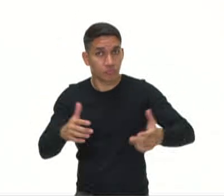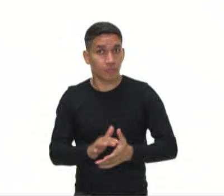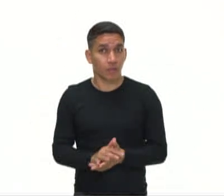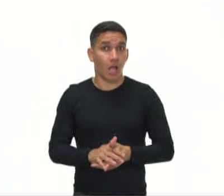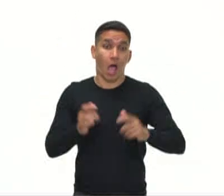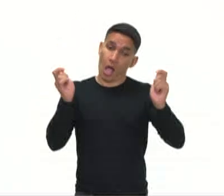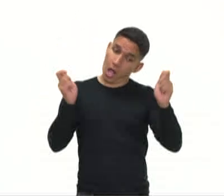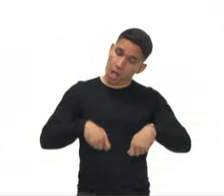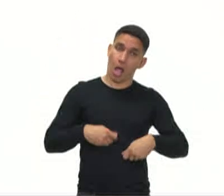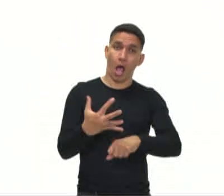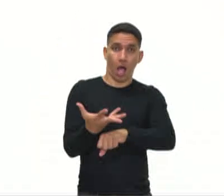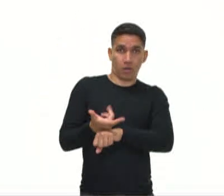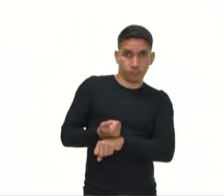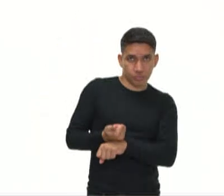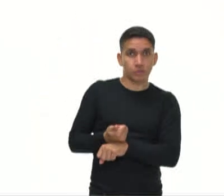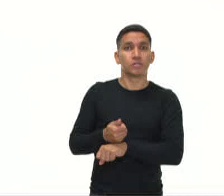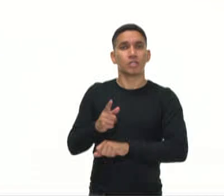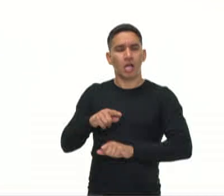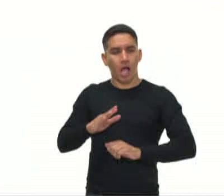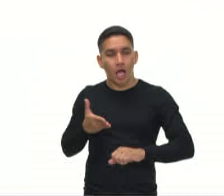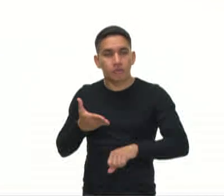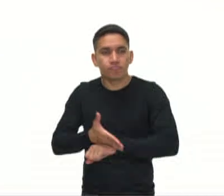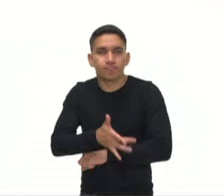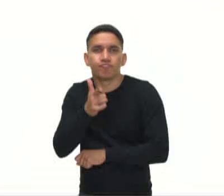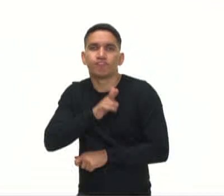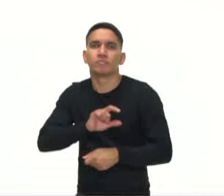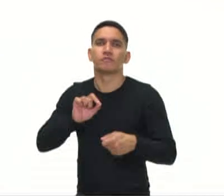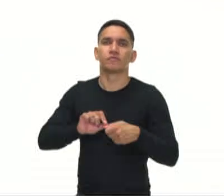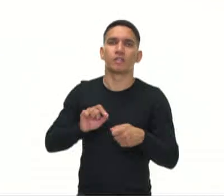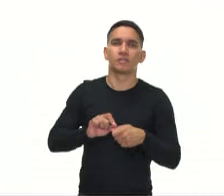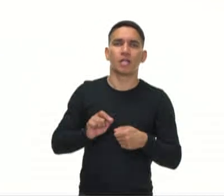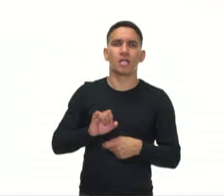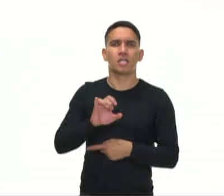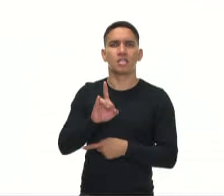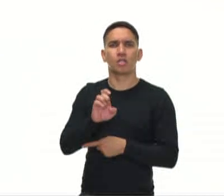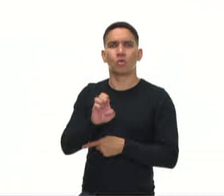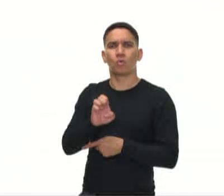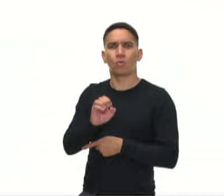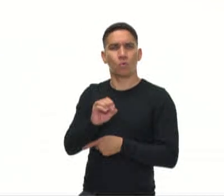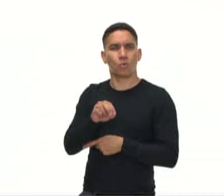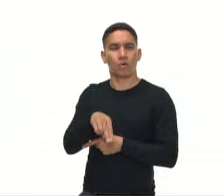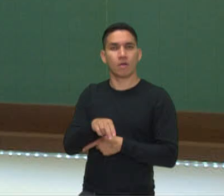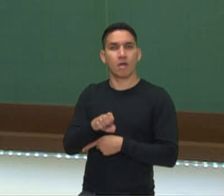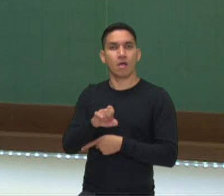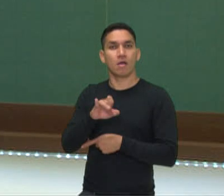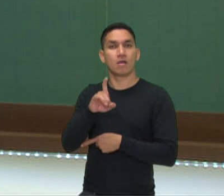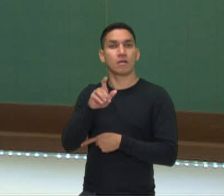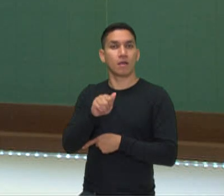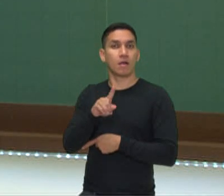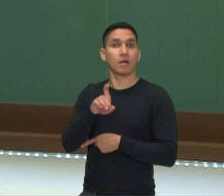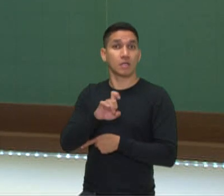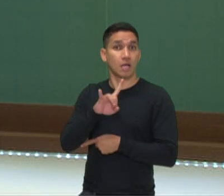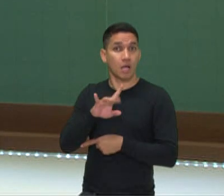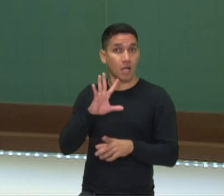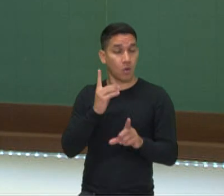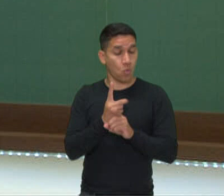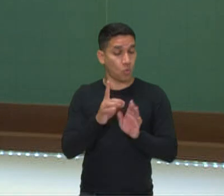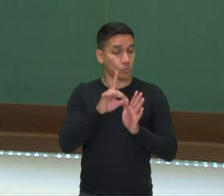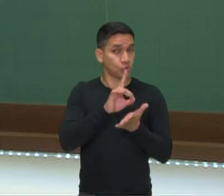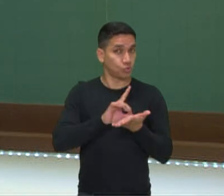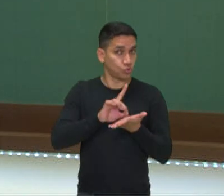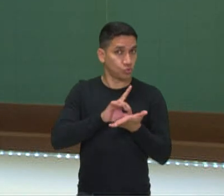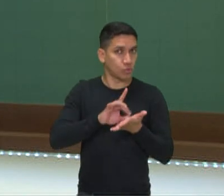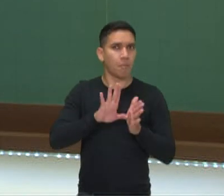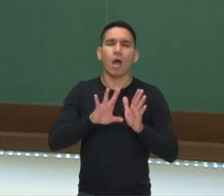capacidade, habilidade, aptidão, a idoneidade. Isso é o que nós encontramos no dicionário. Mas